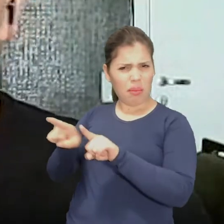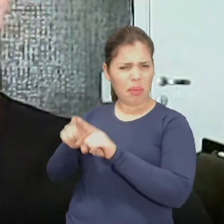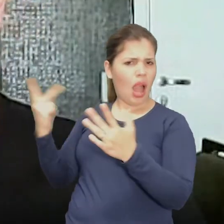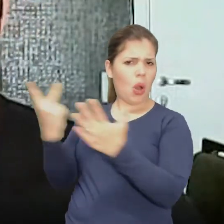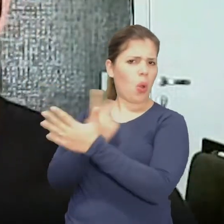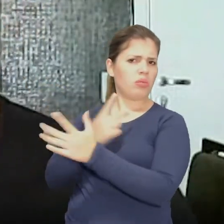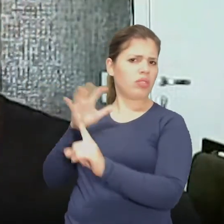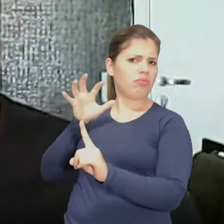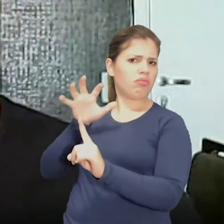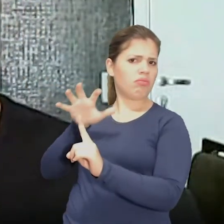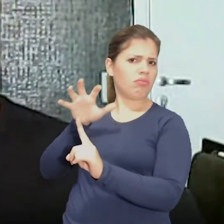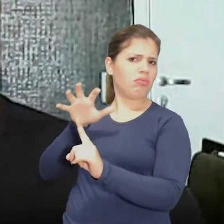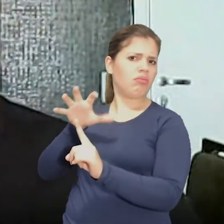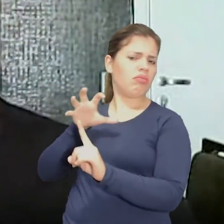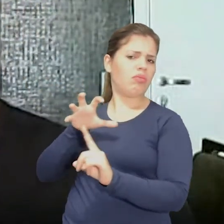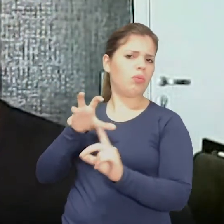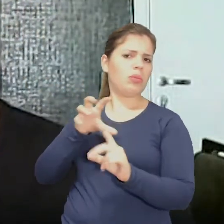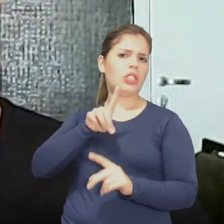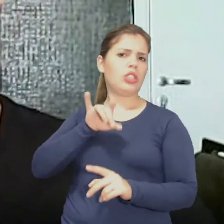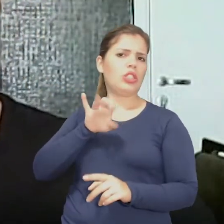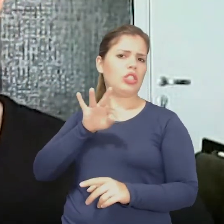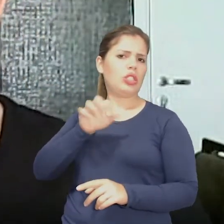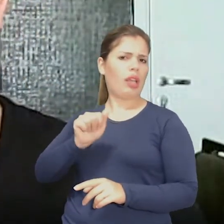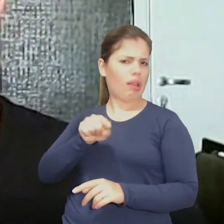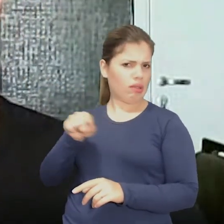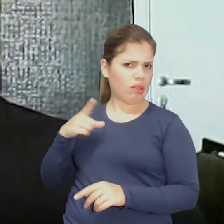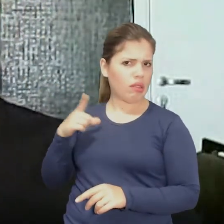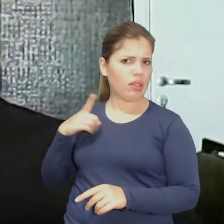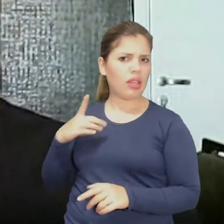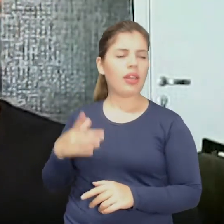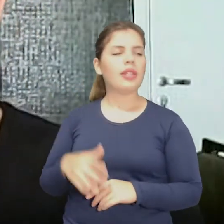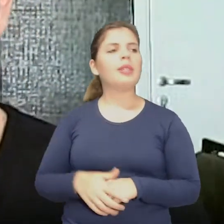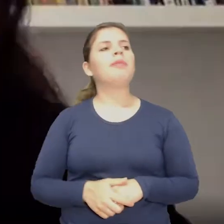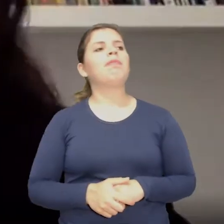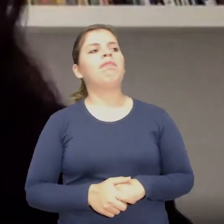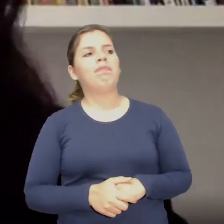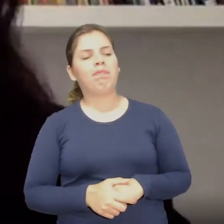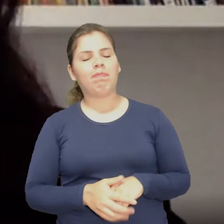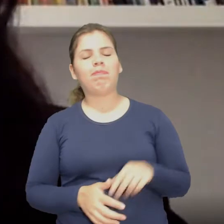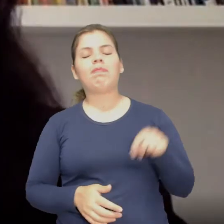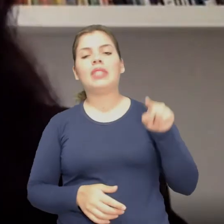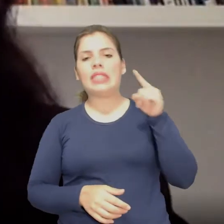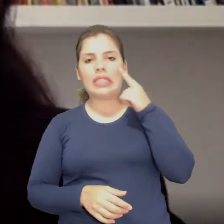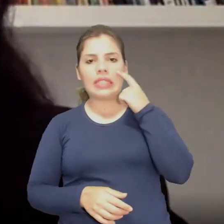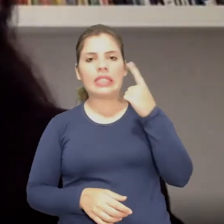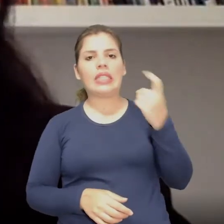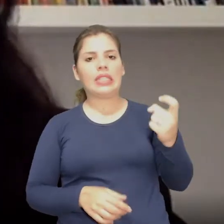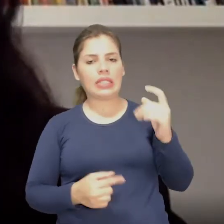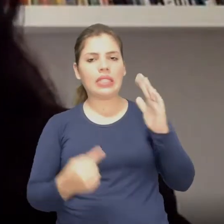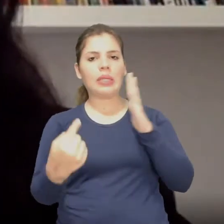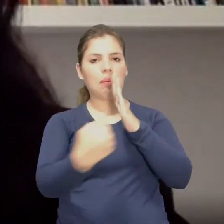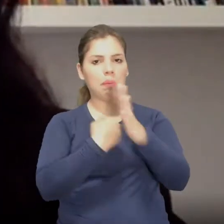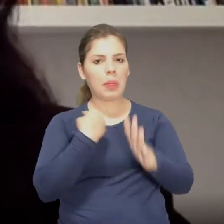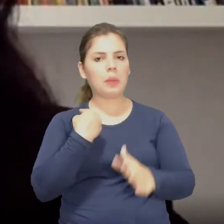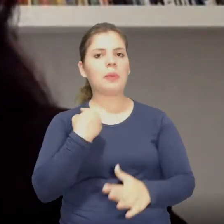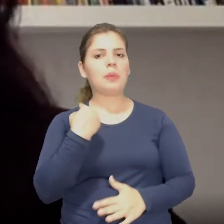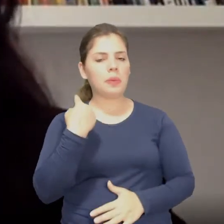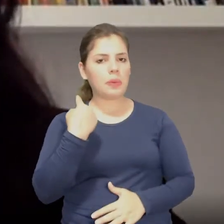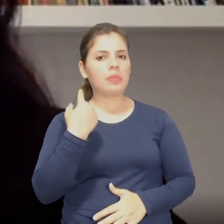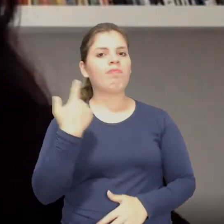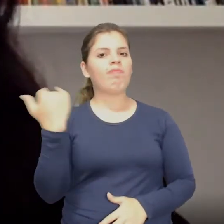da dieta. A criança também acaba fazendo muito dieta. É interessante essa pergunta e eu acho que importantíssima,